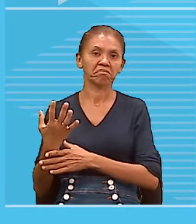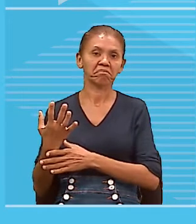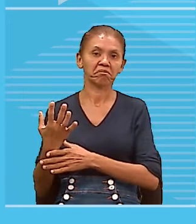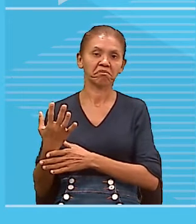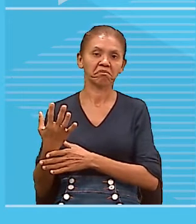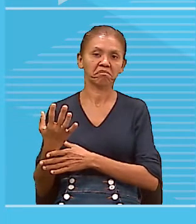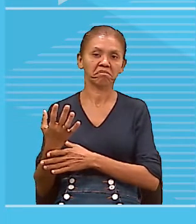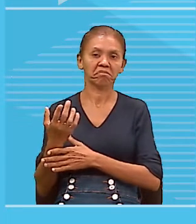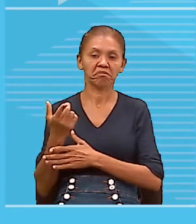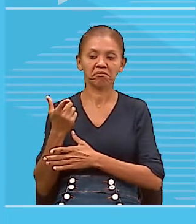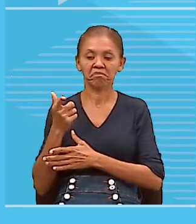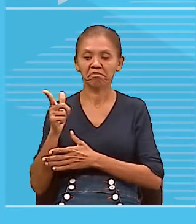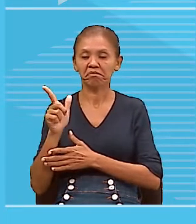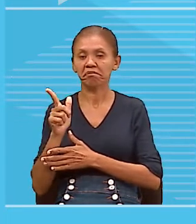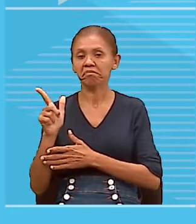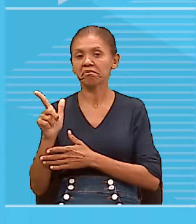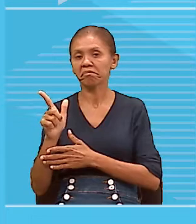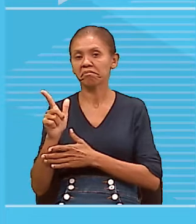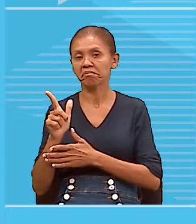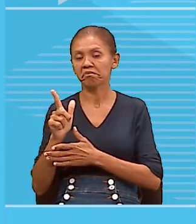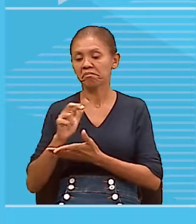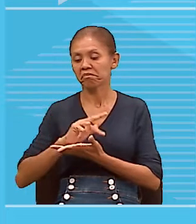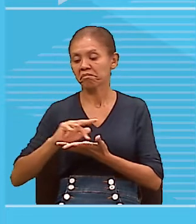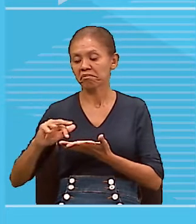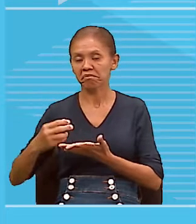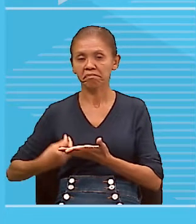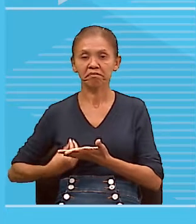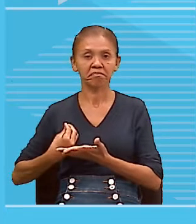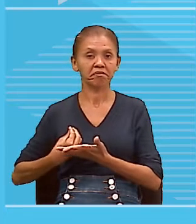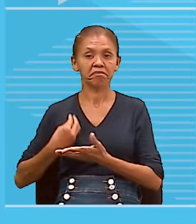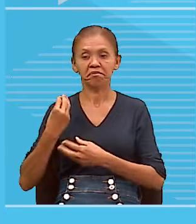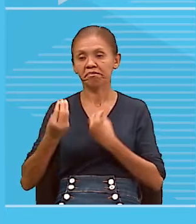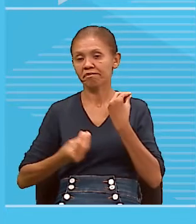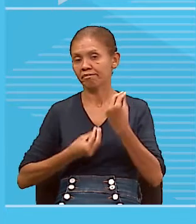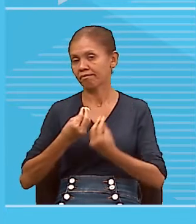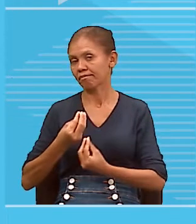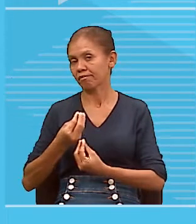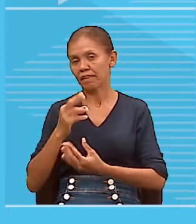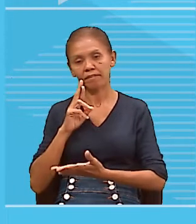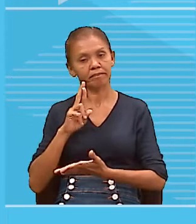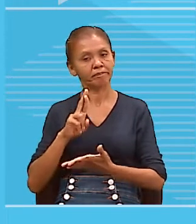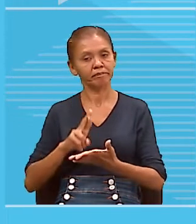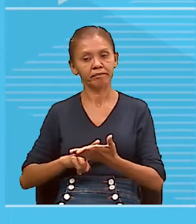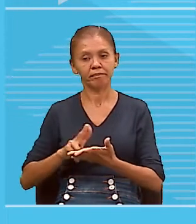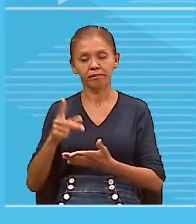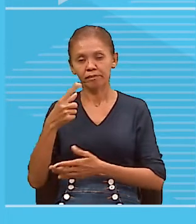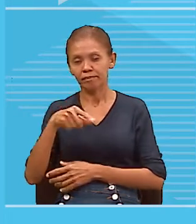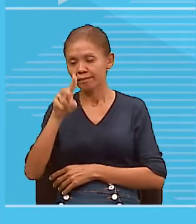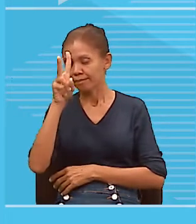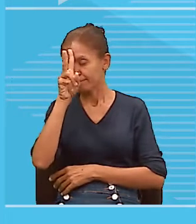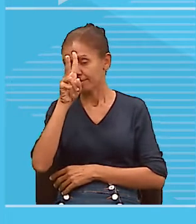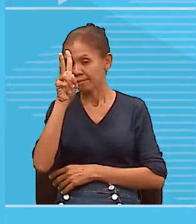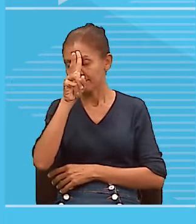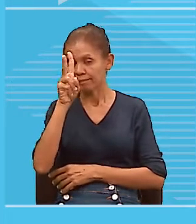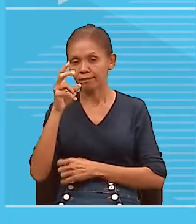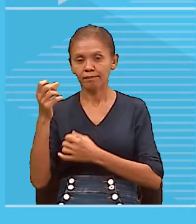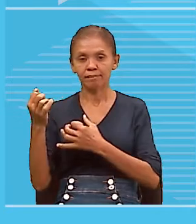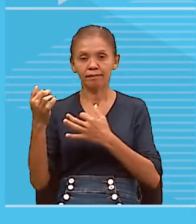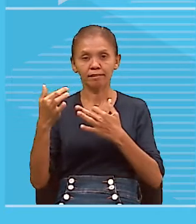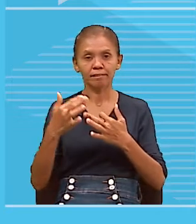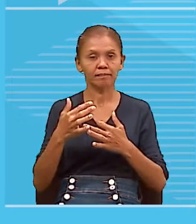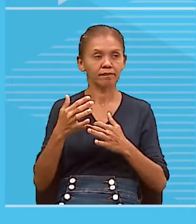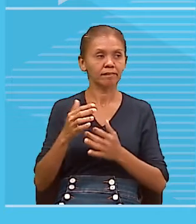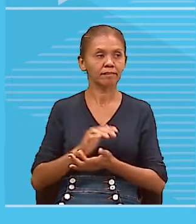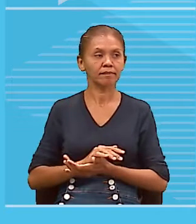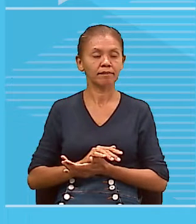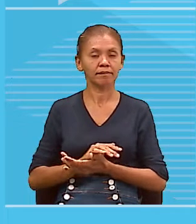novas espécies né então a gente vai aqui responder também várias questões lembro que a gente estava conversando de outra coisa